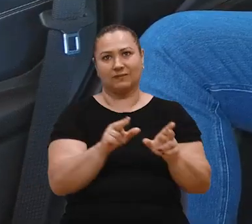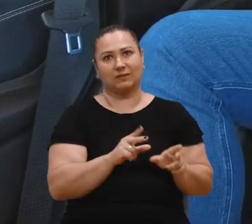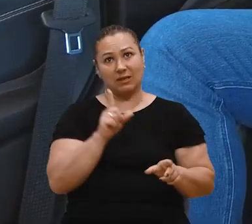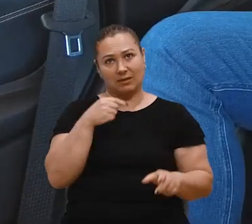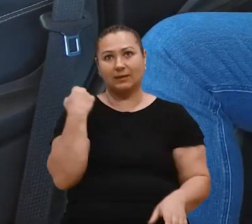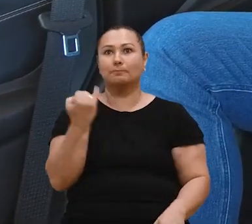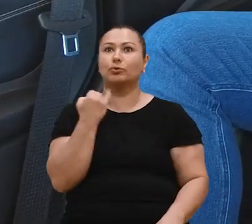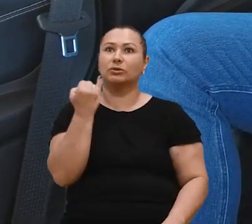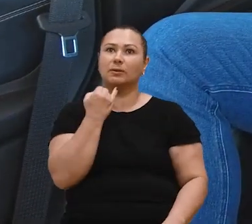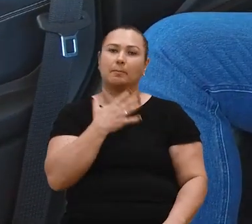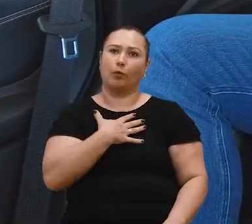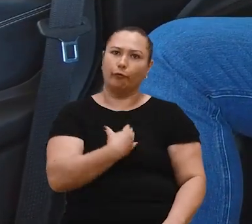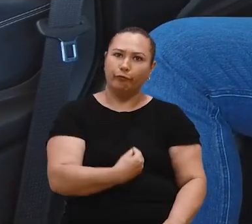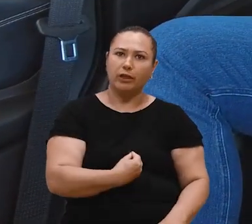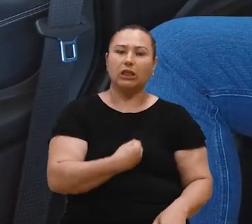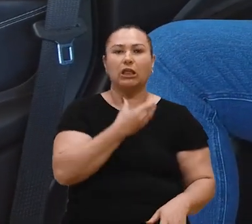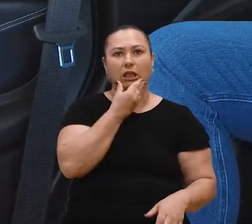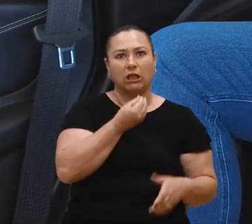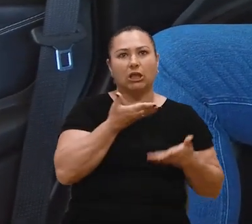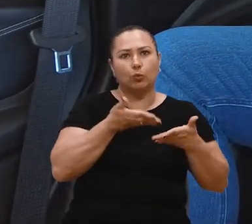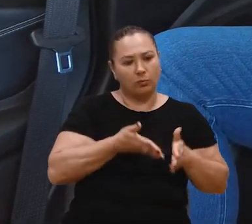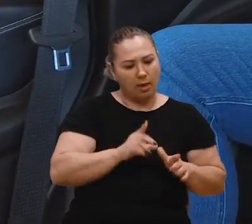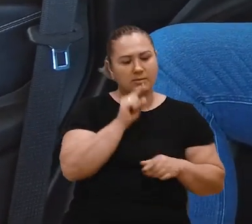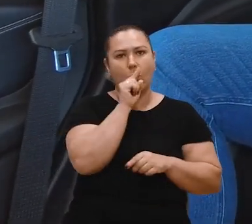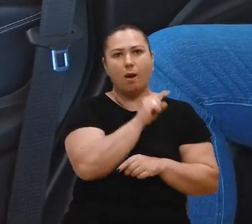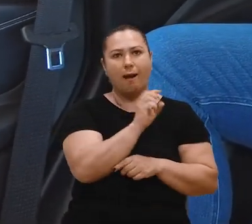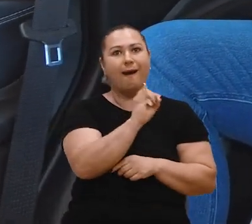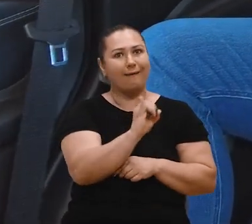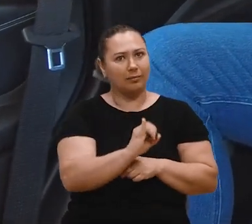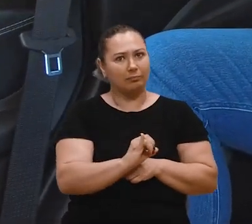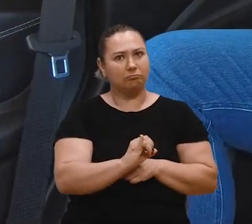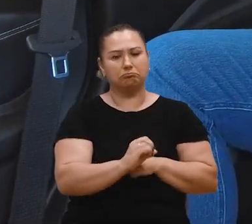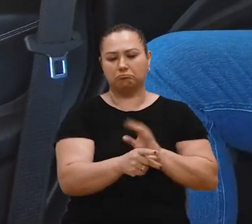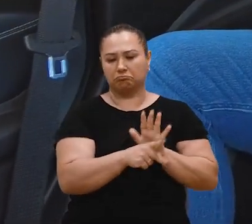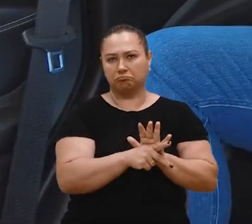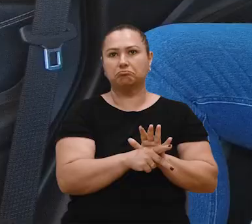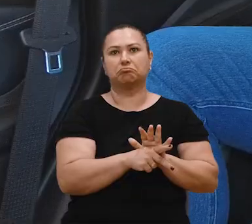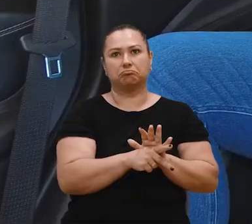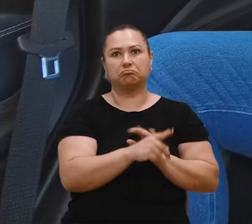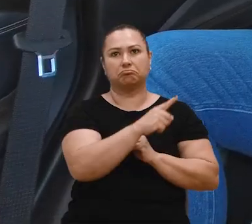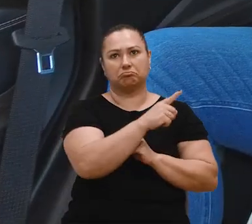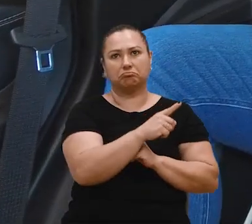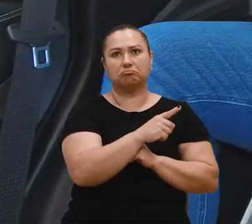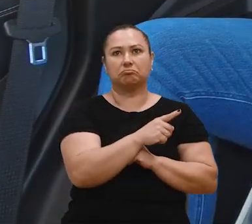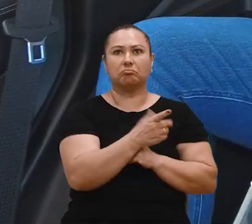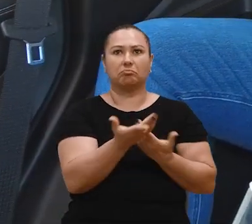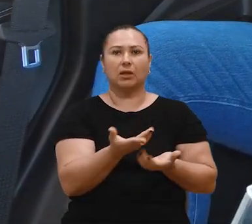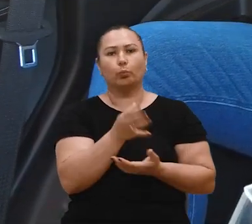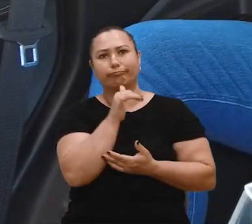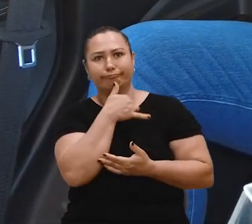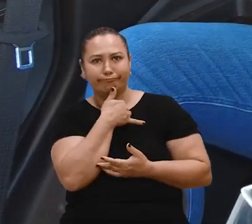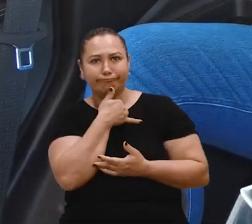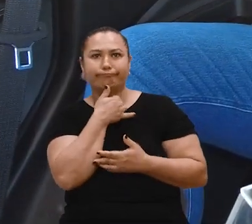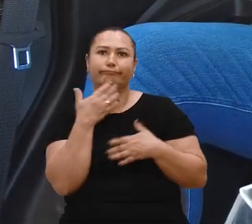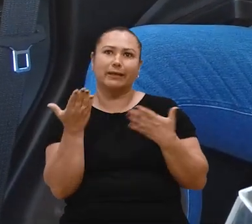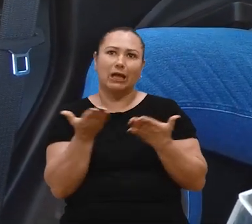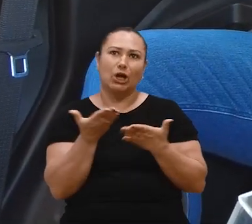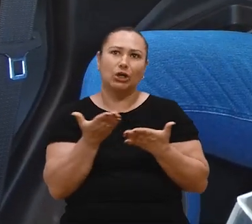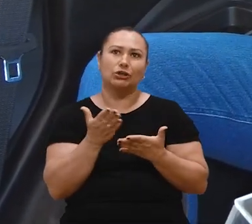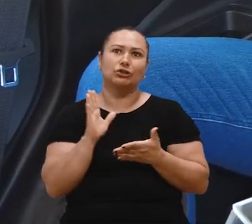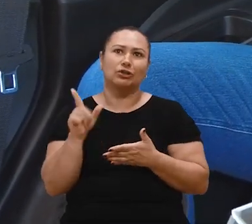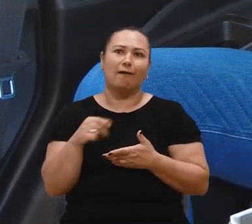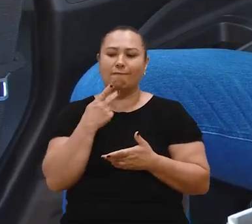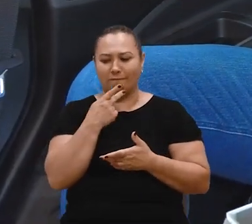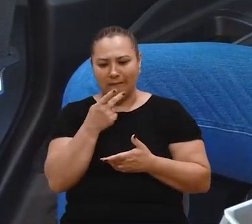é muito importante. Meu filho nasceu lá, né, é um italiano nato, E fico triste porque hoje ele já começa a falar de ir